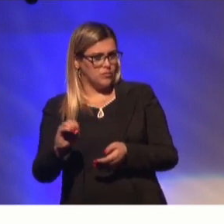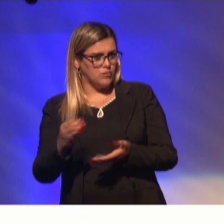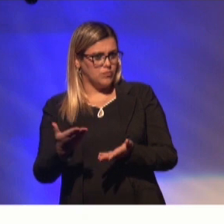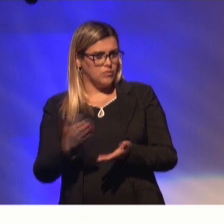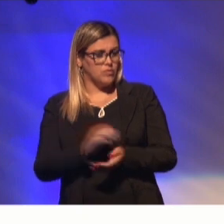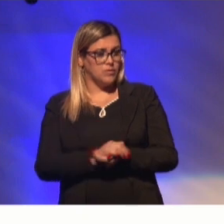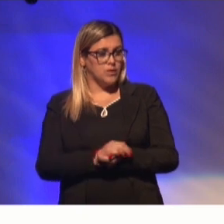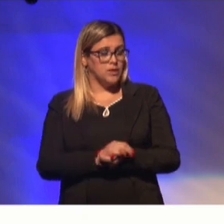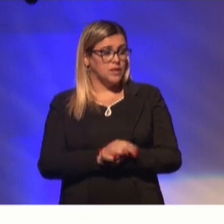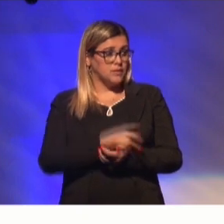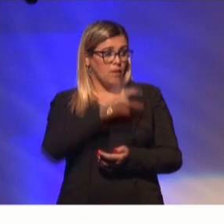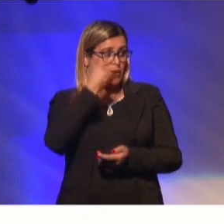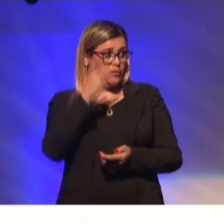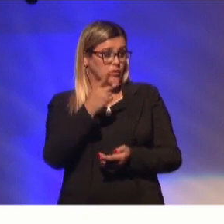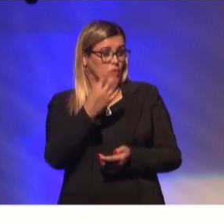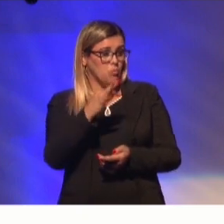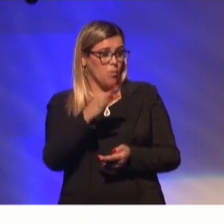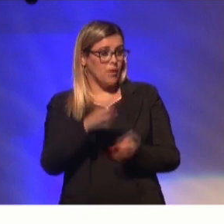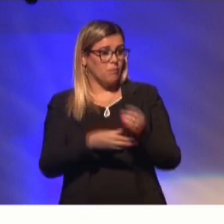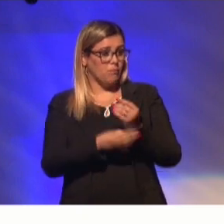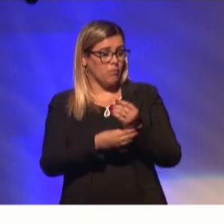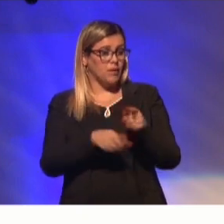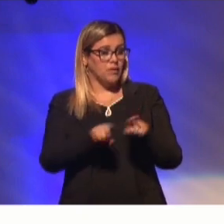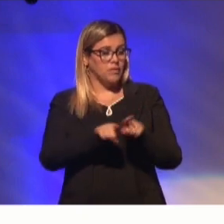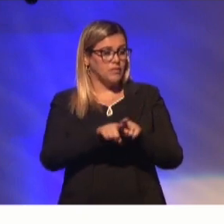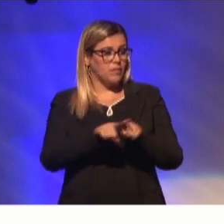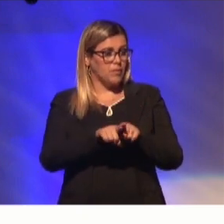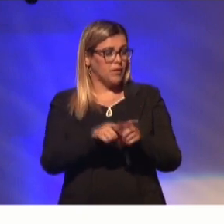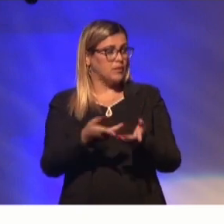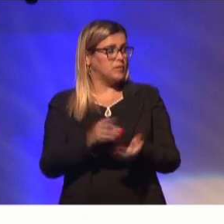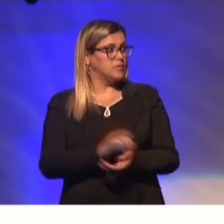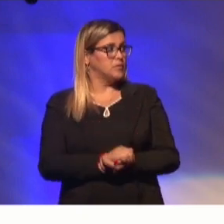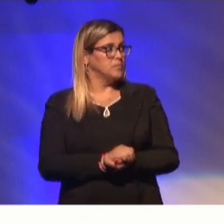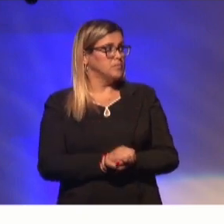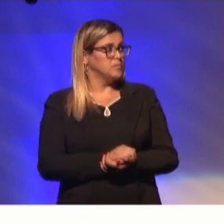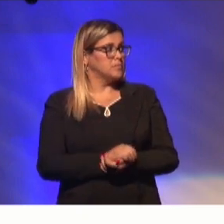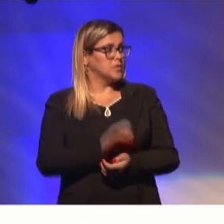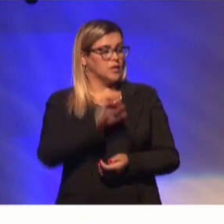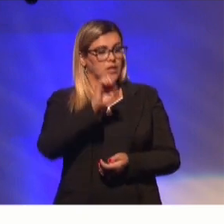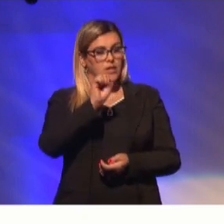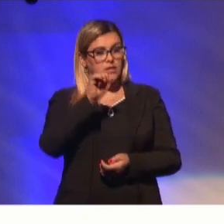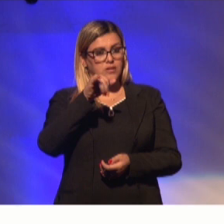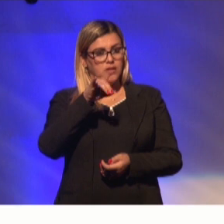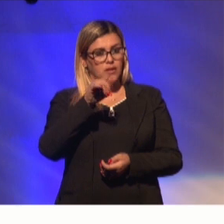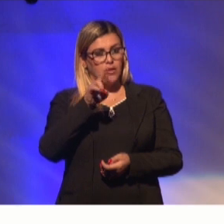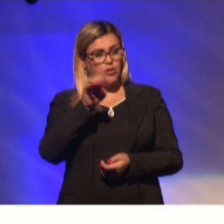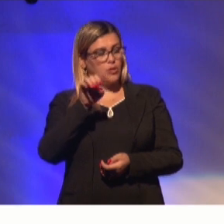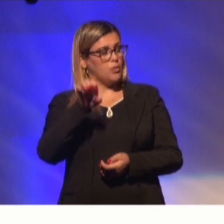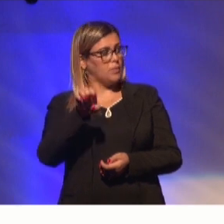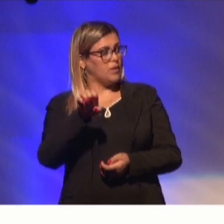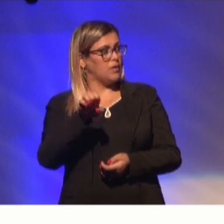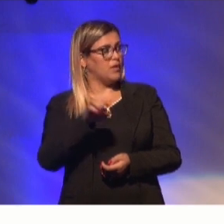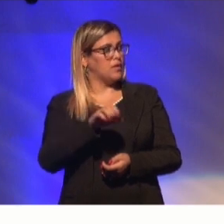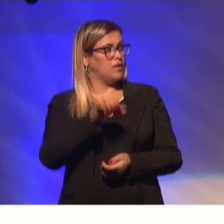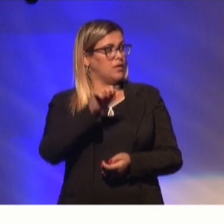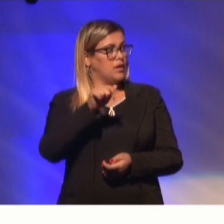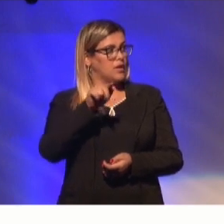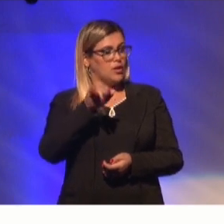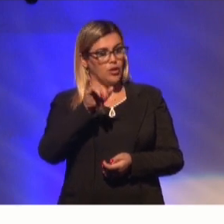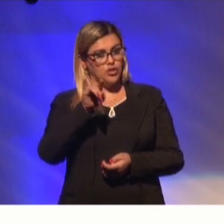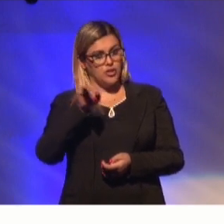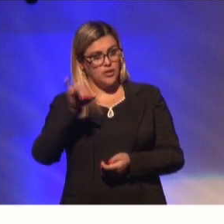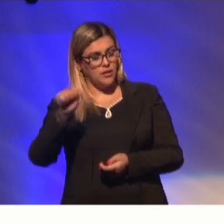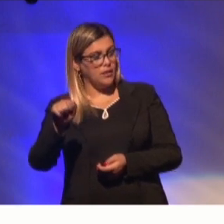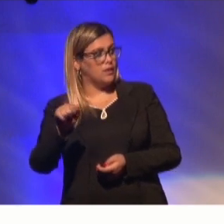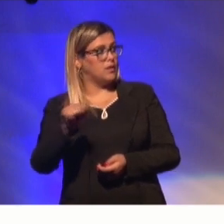do supraespinhoso calcificada. Depois a síndrome de tibial anterior, aquilioidinha,